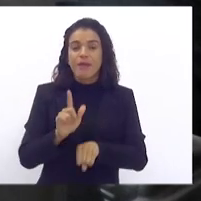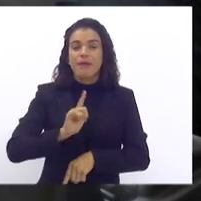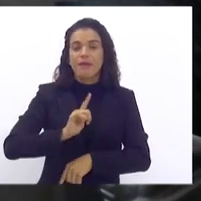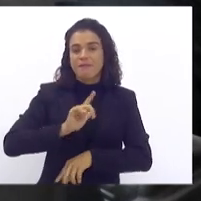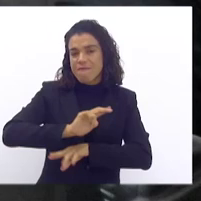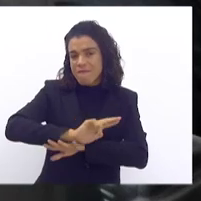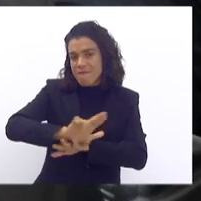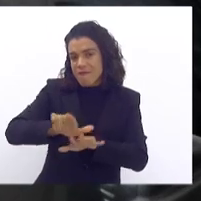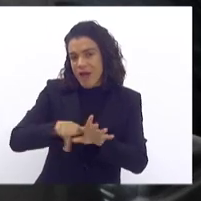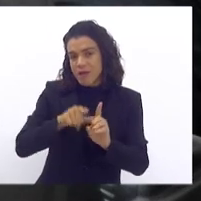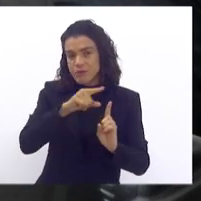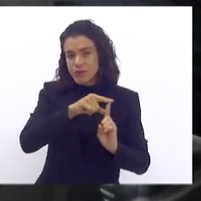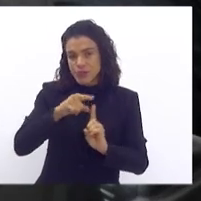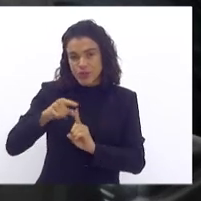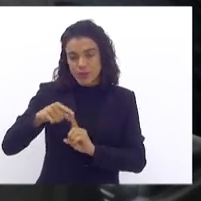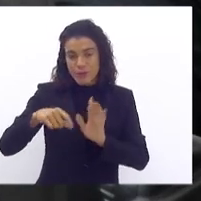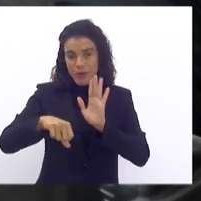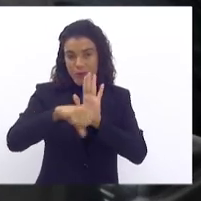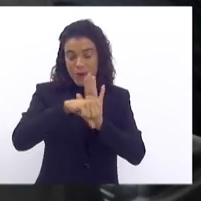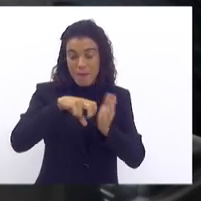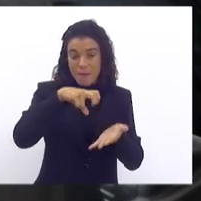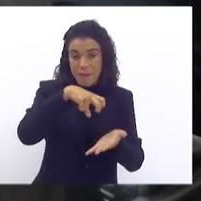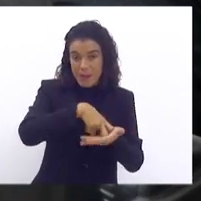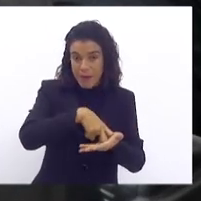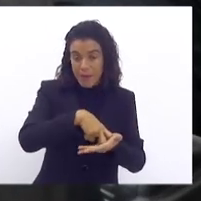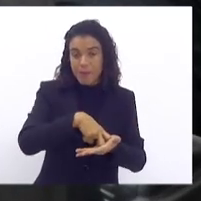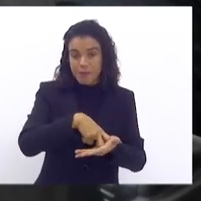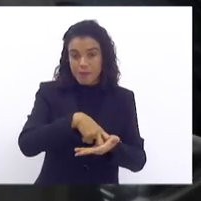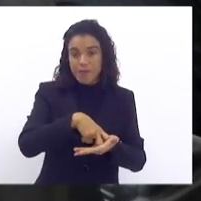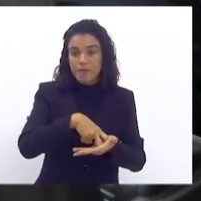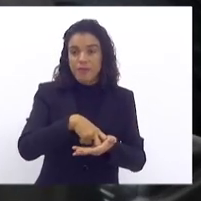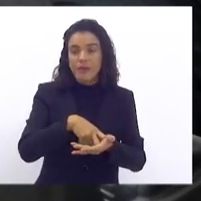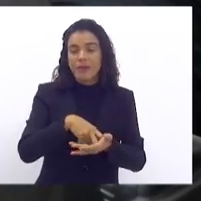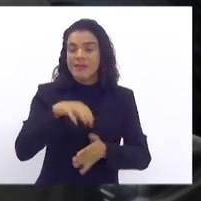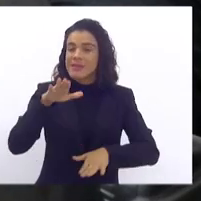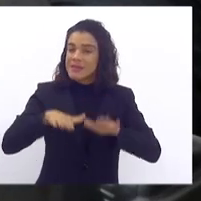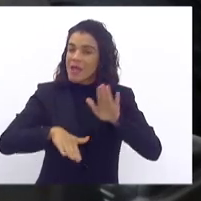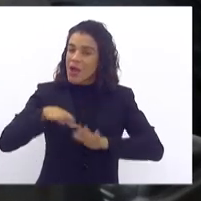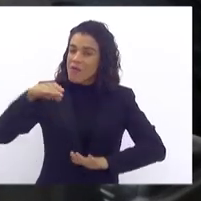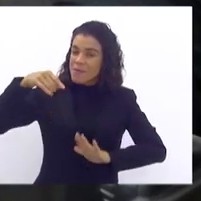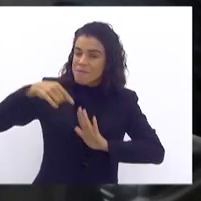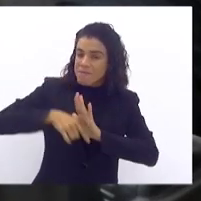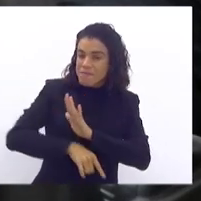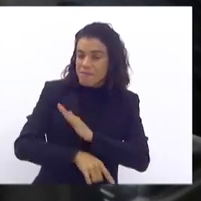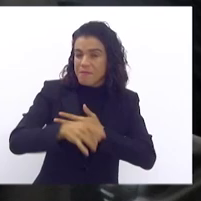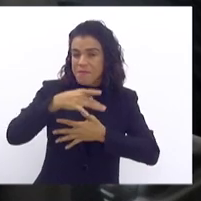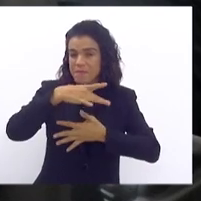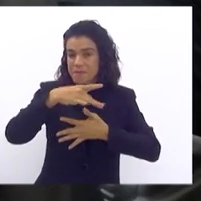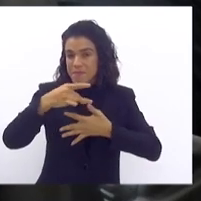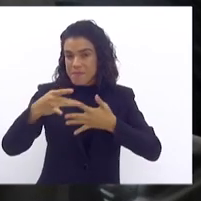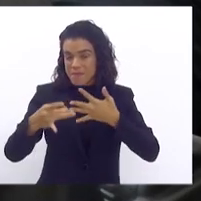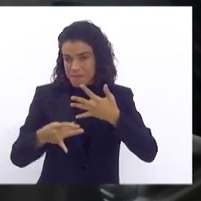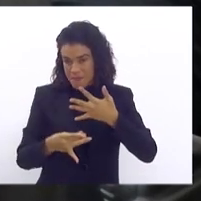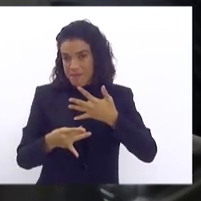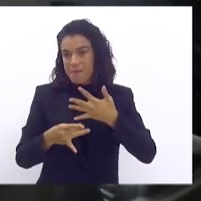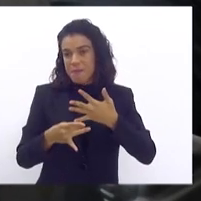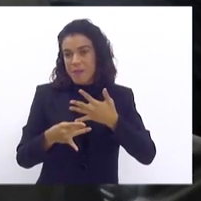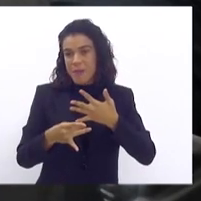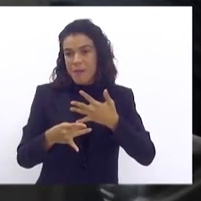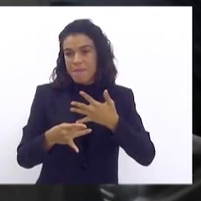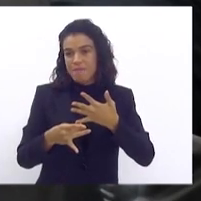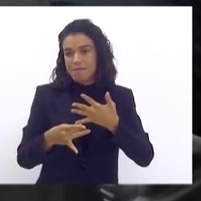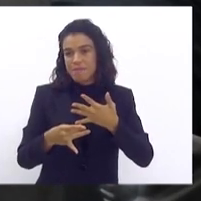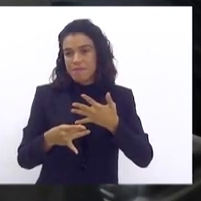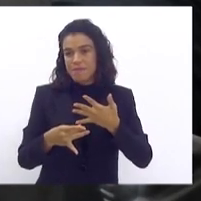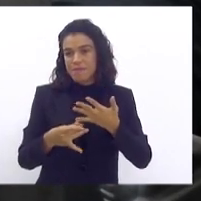tipos penais específicos. Talvez tivéssemos que aprofundar ou melhorar, eventualmente, algum